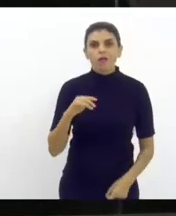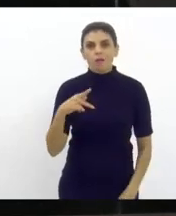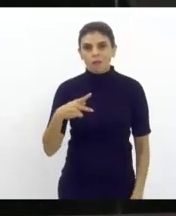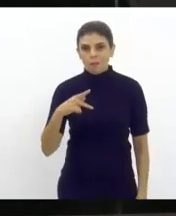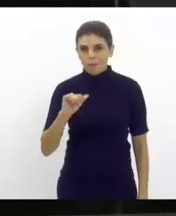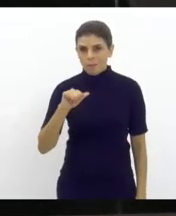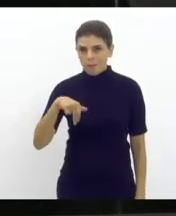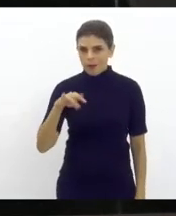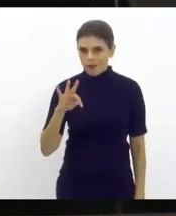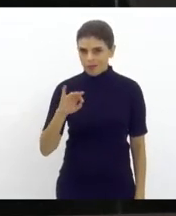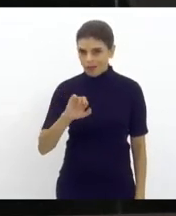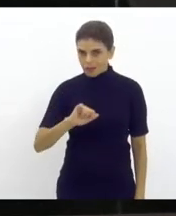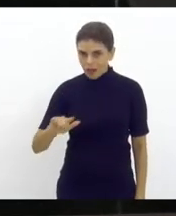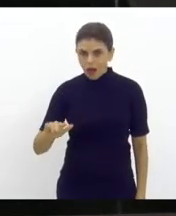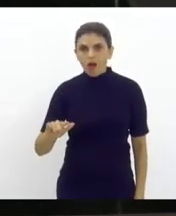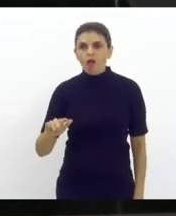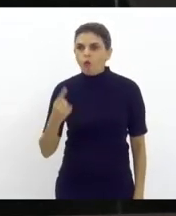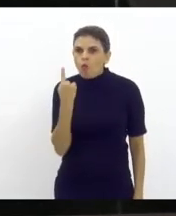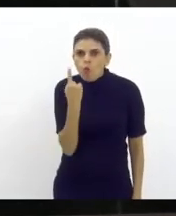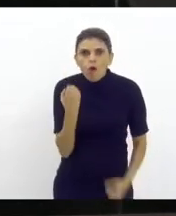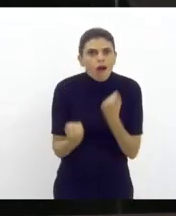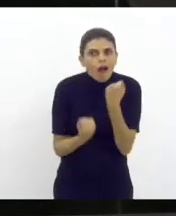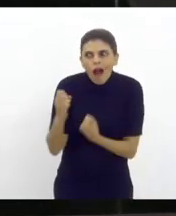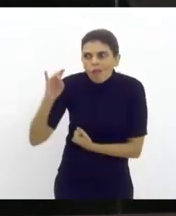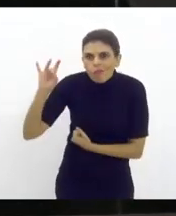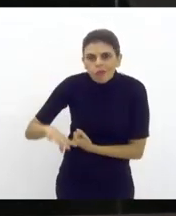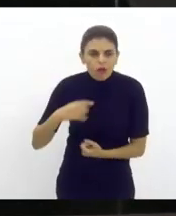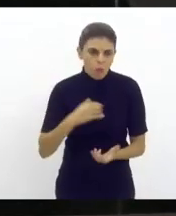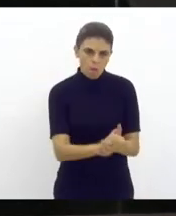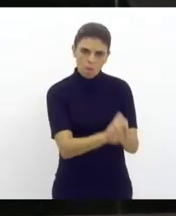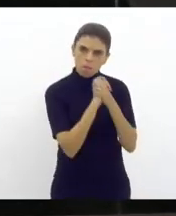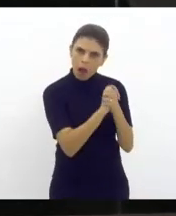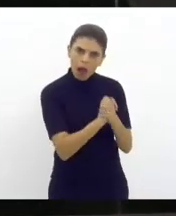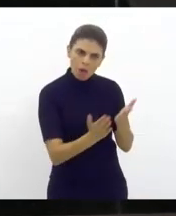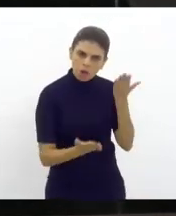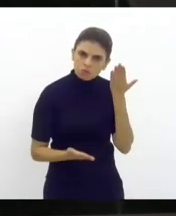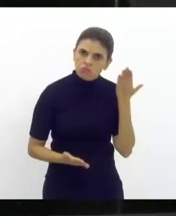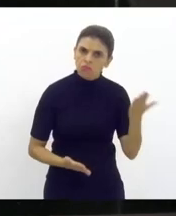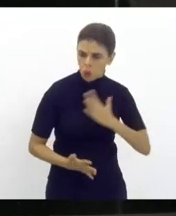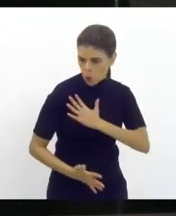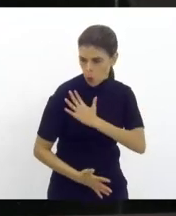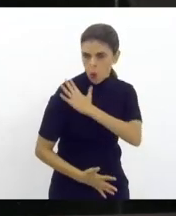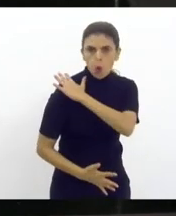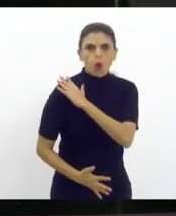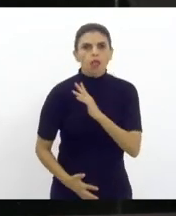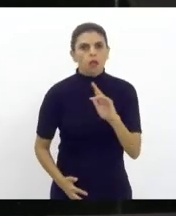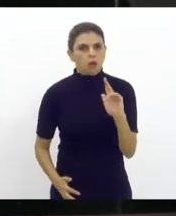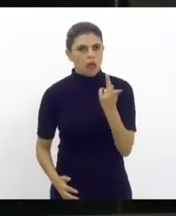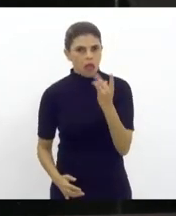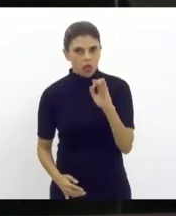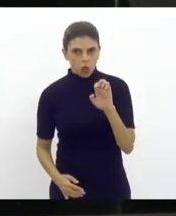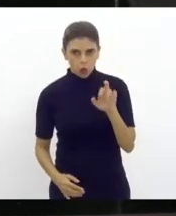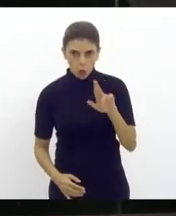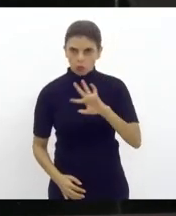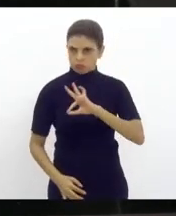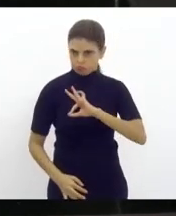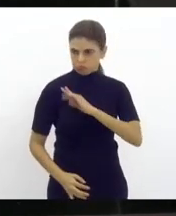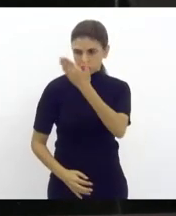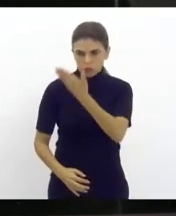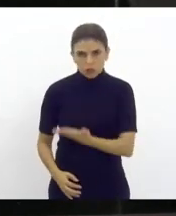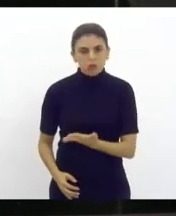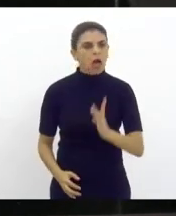hoje parabenizando Coronel Heitor que prontamente deu uma resposta e a altura